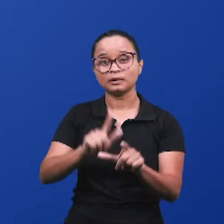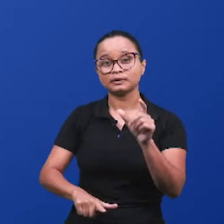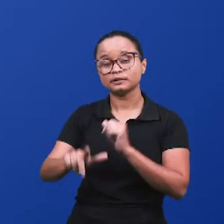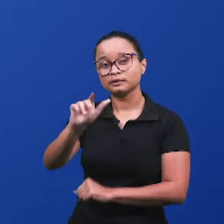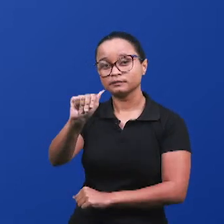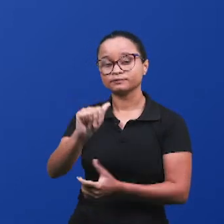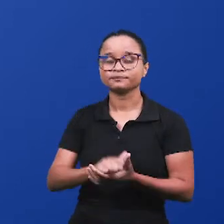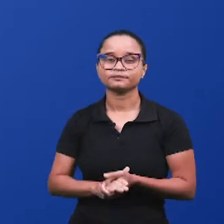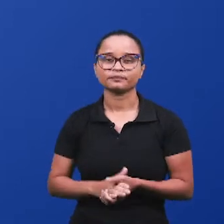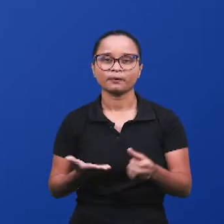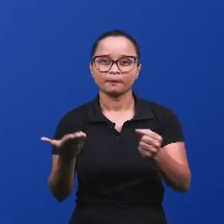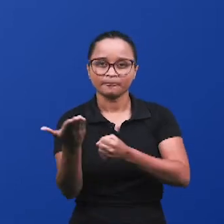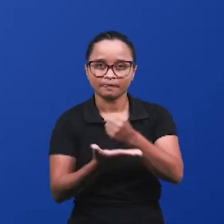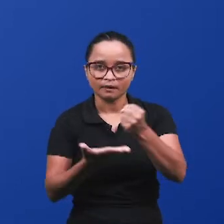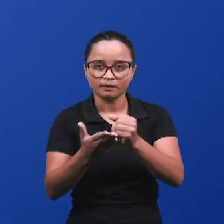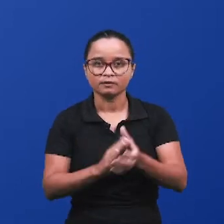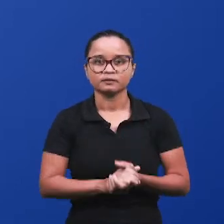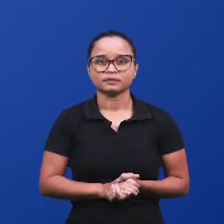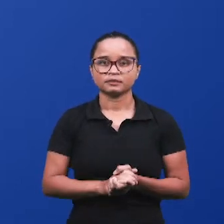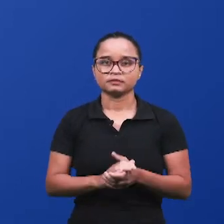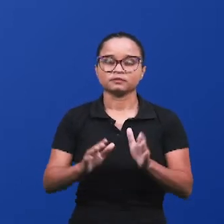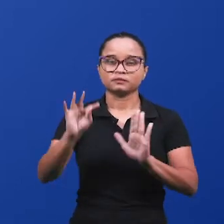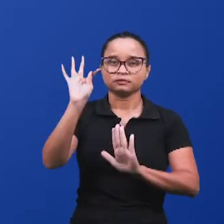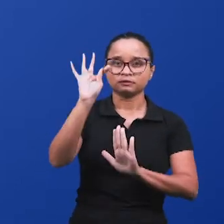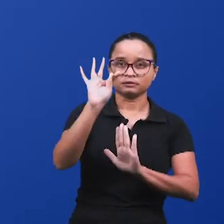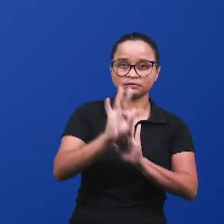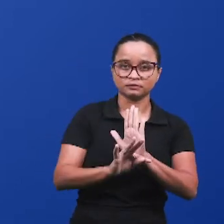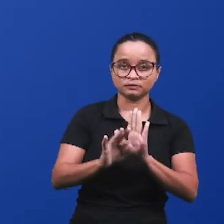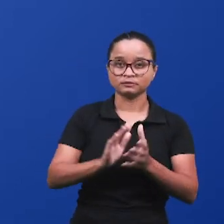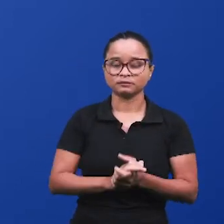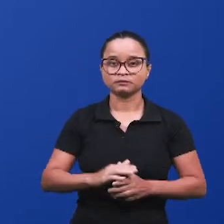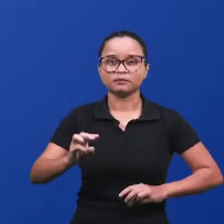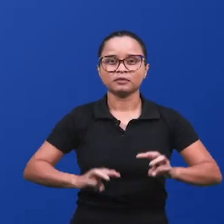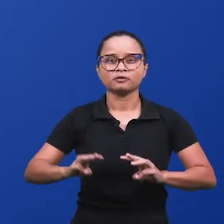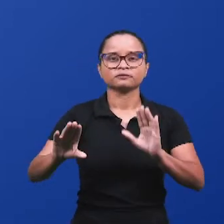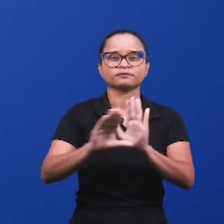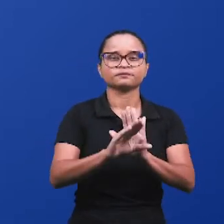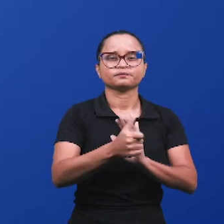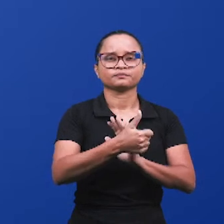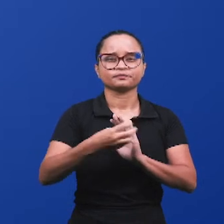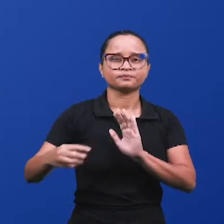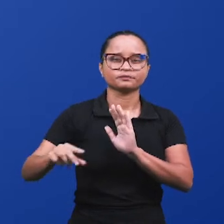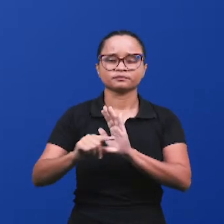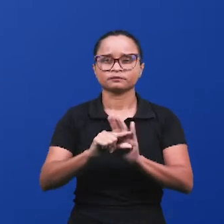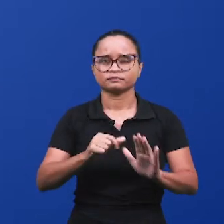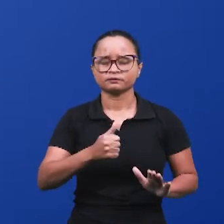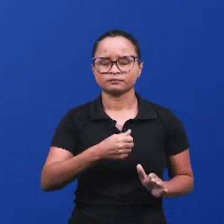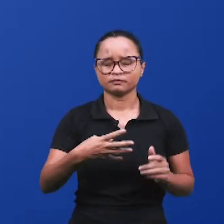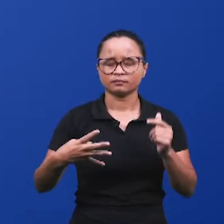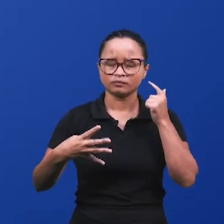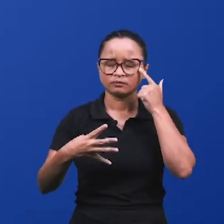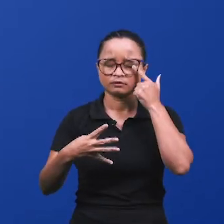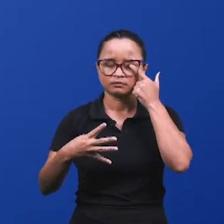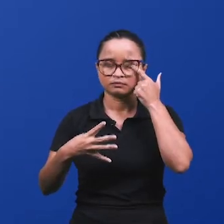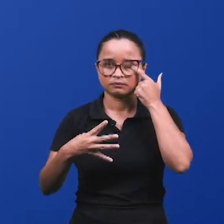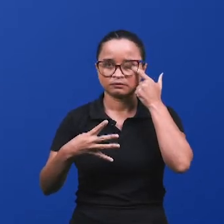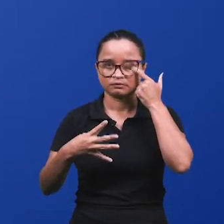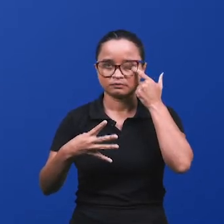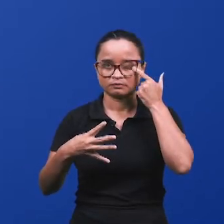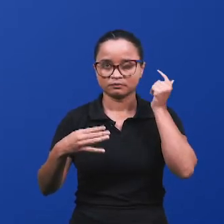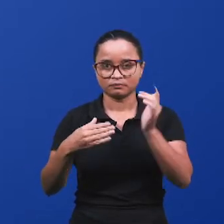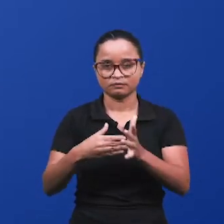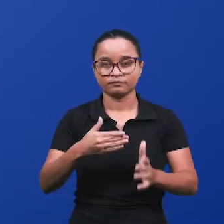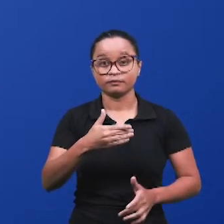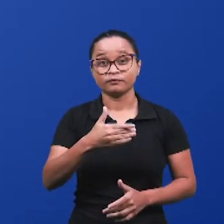5A. Tendo como base o texto do Evangelho de Marcos 13, 14 a 23,